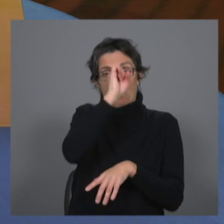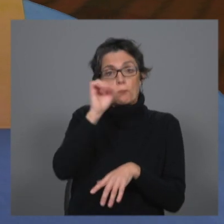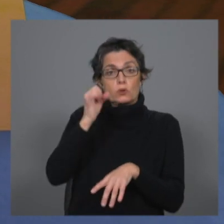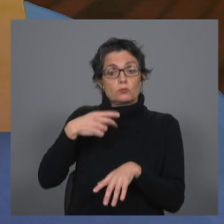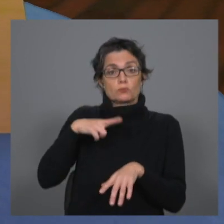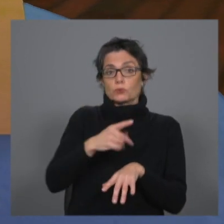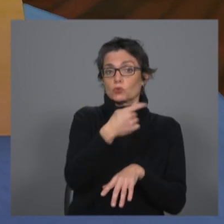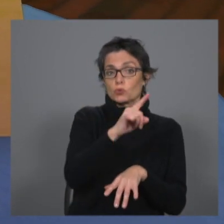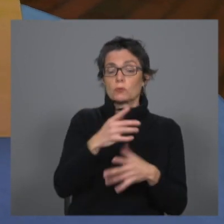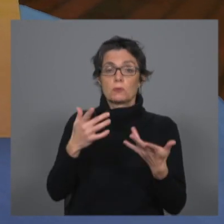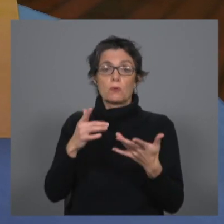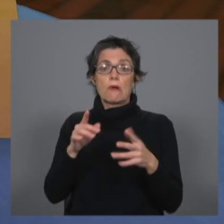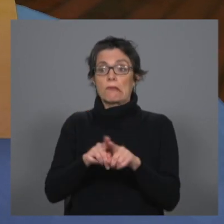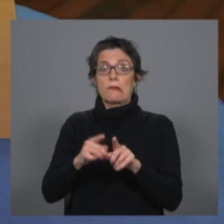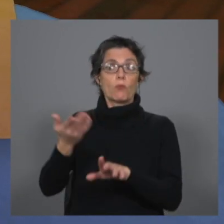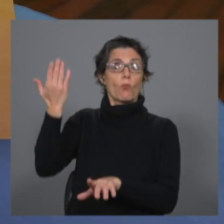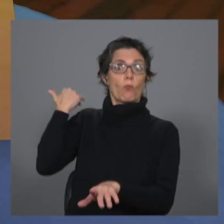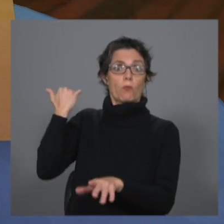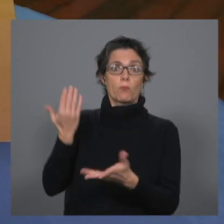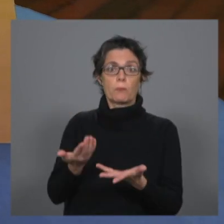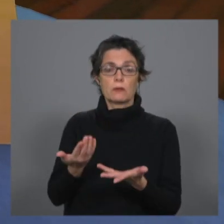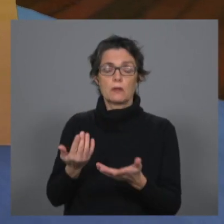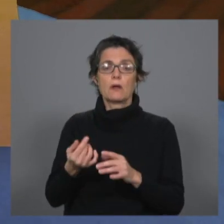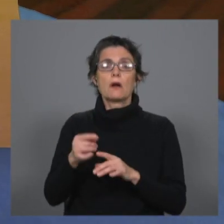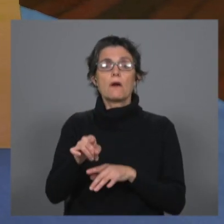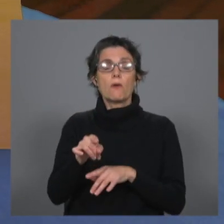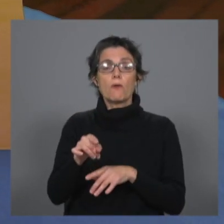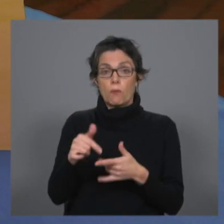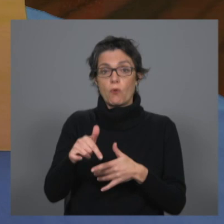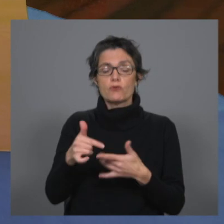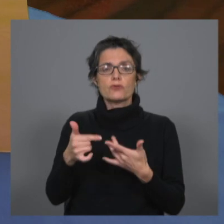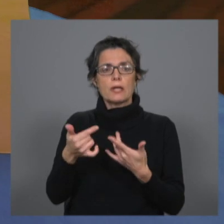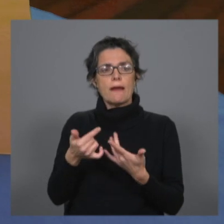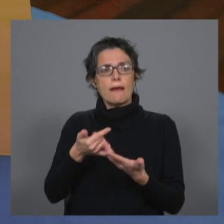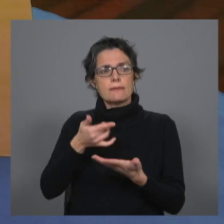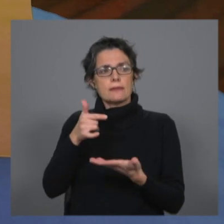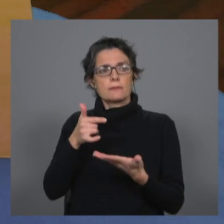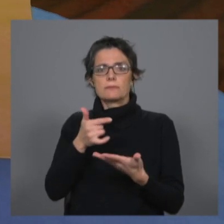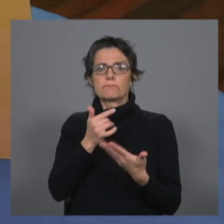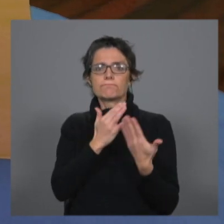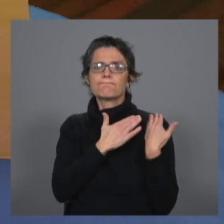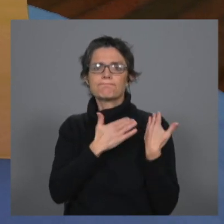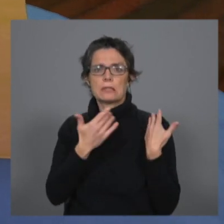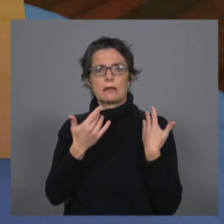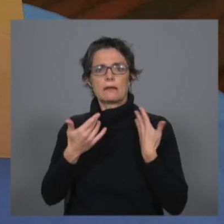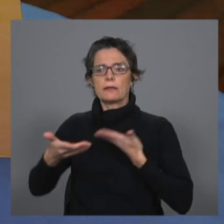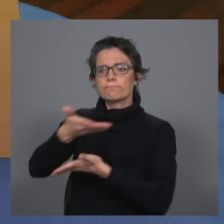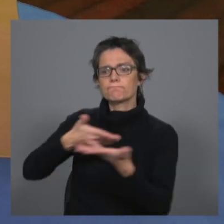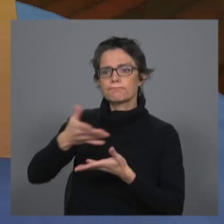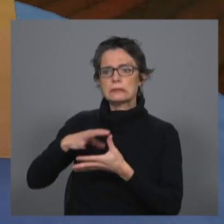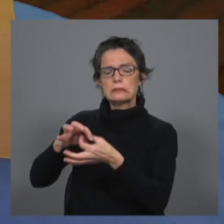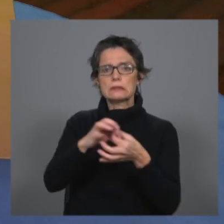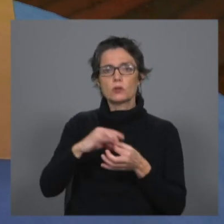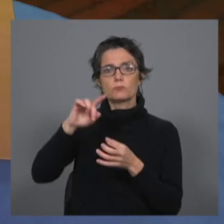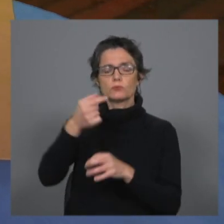dia essa competência é repartida com estes representantes que, no fundo, também têm o dever da